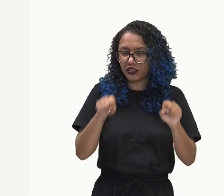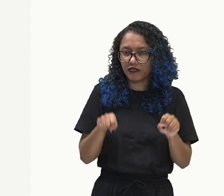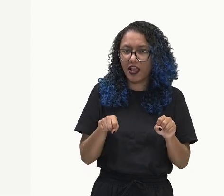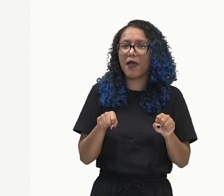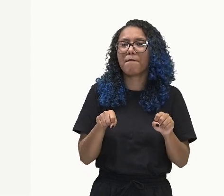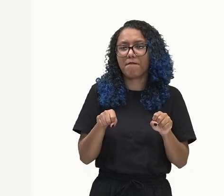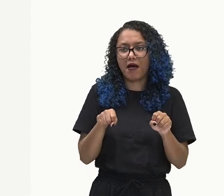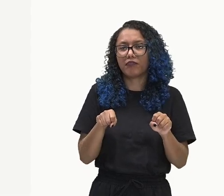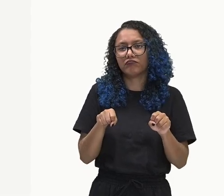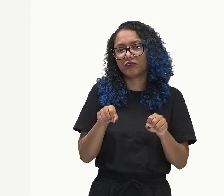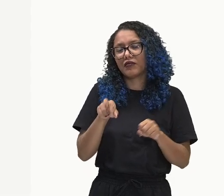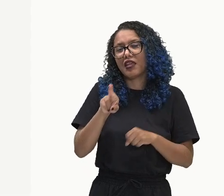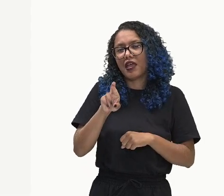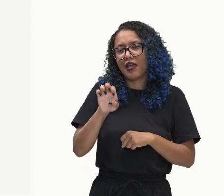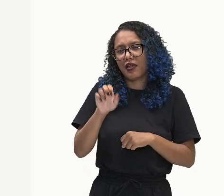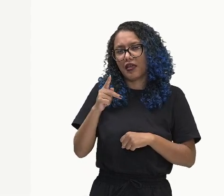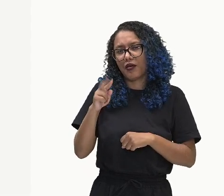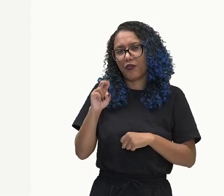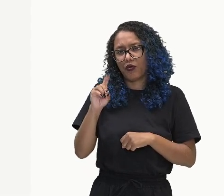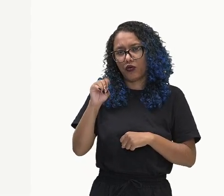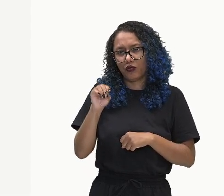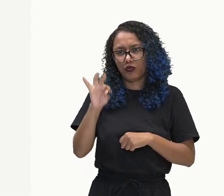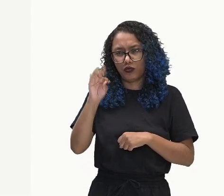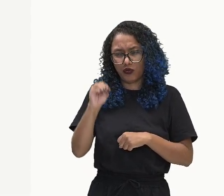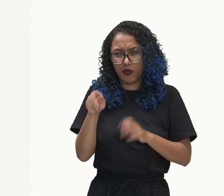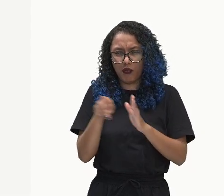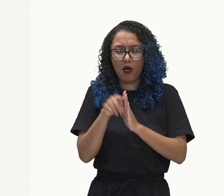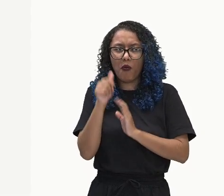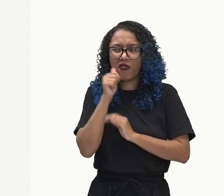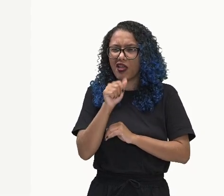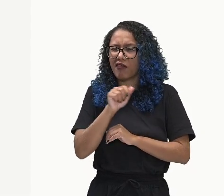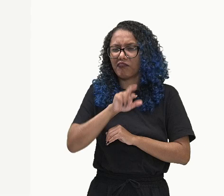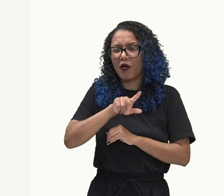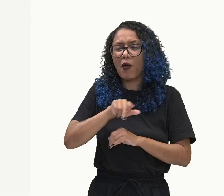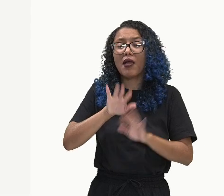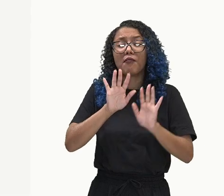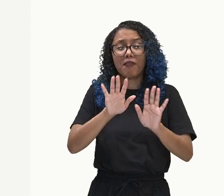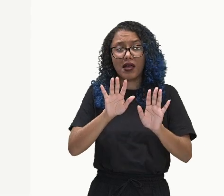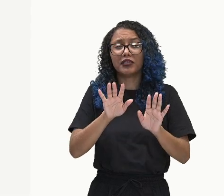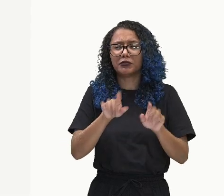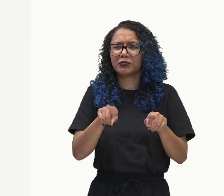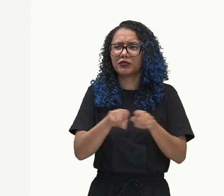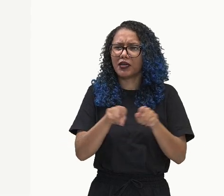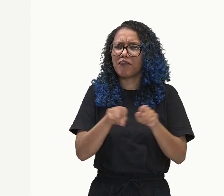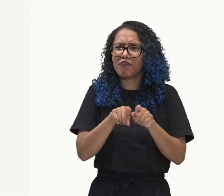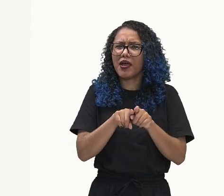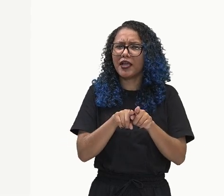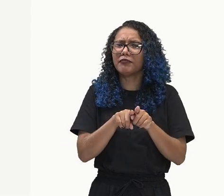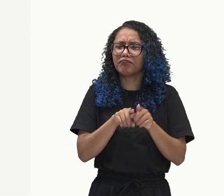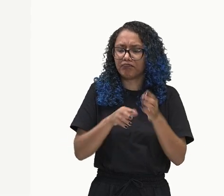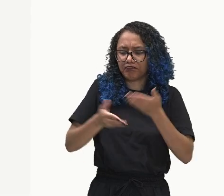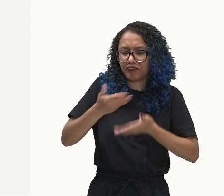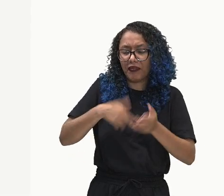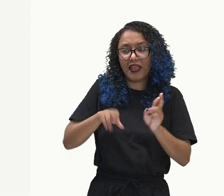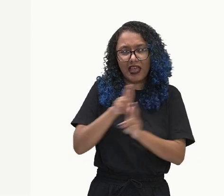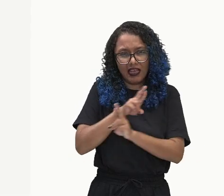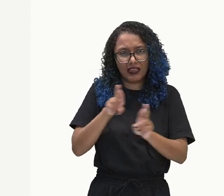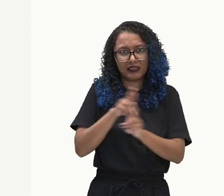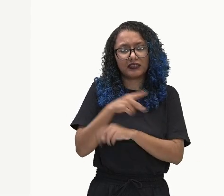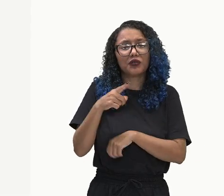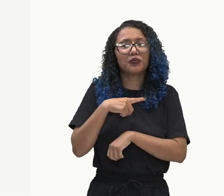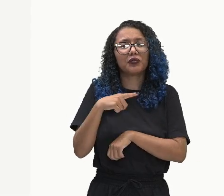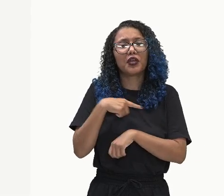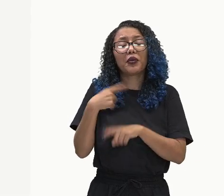ele faz parte desse conjunto da formação do indivíduo, porque durante a gestação